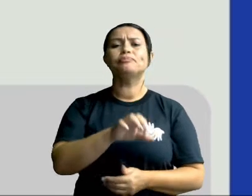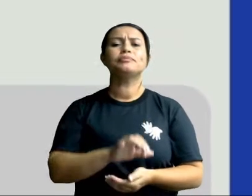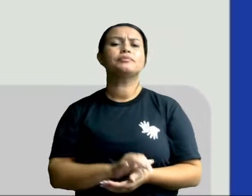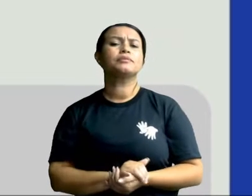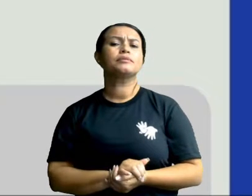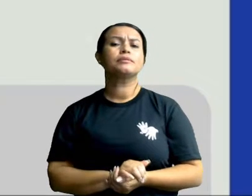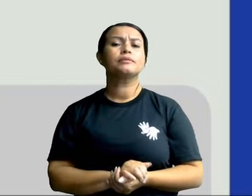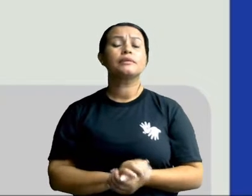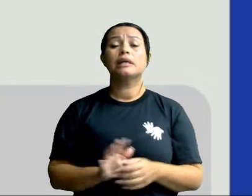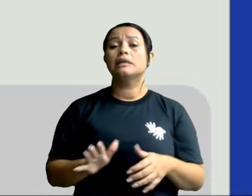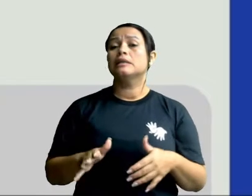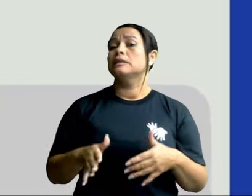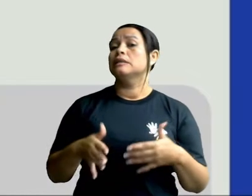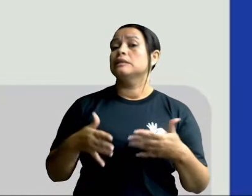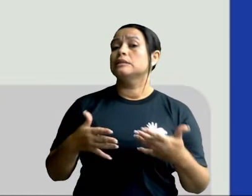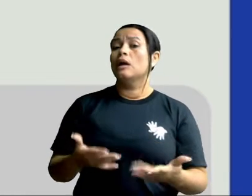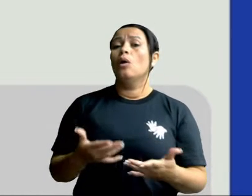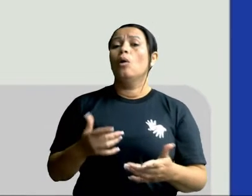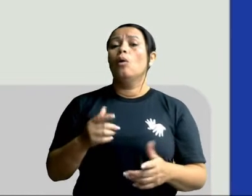Então,